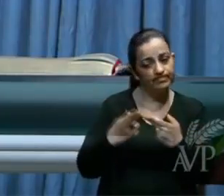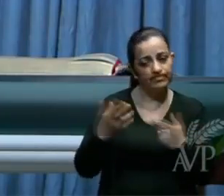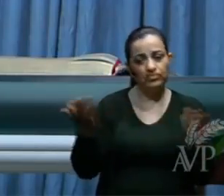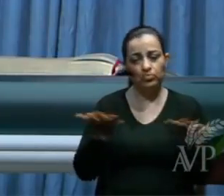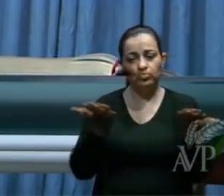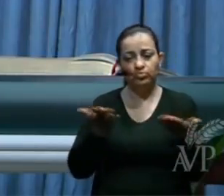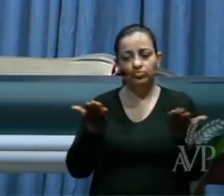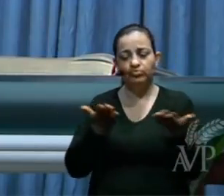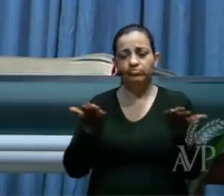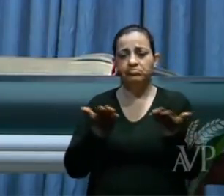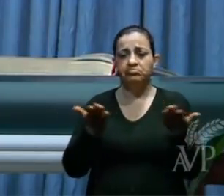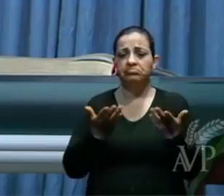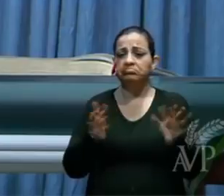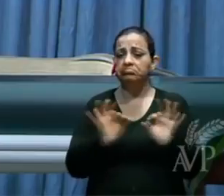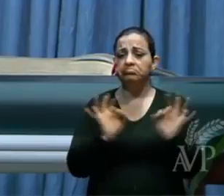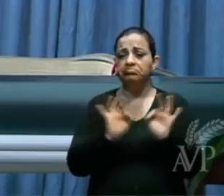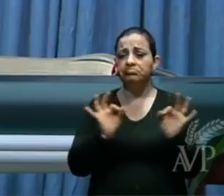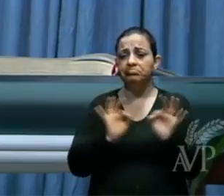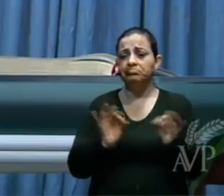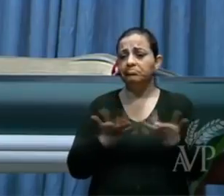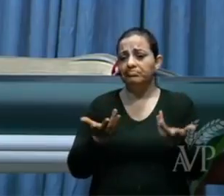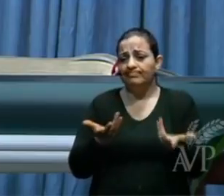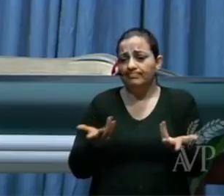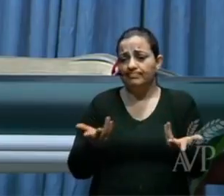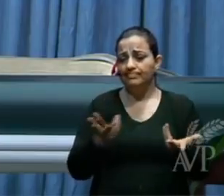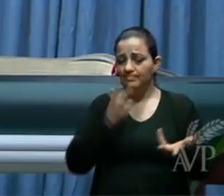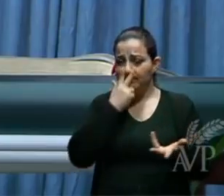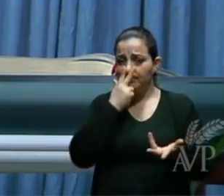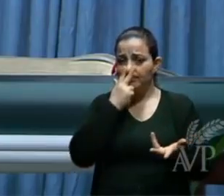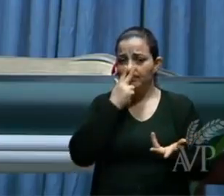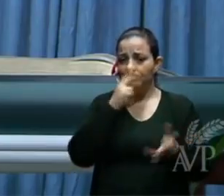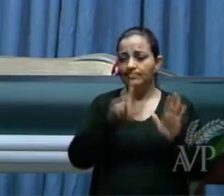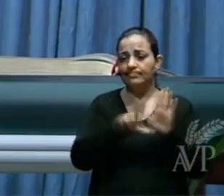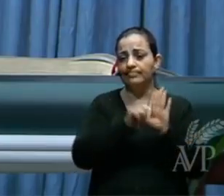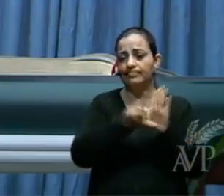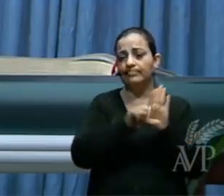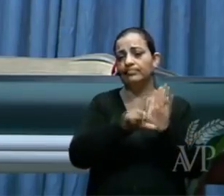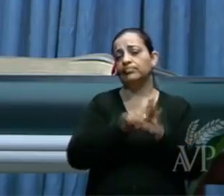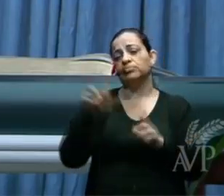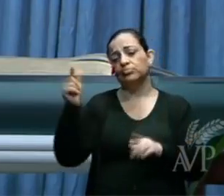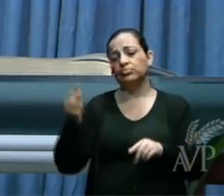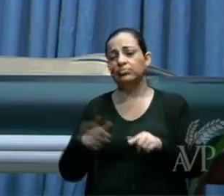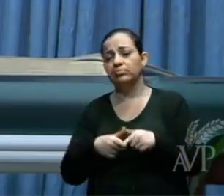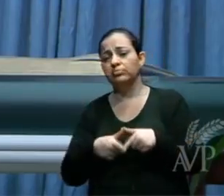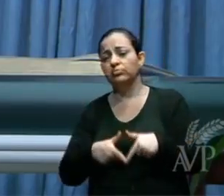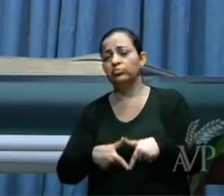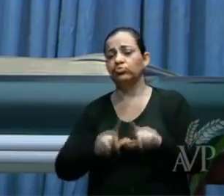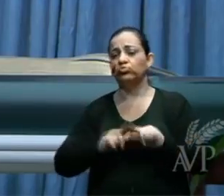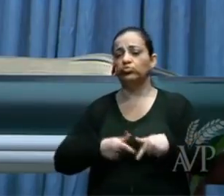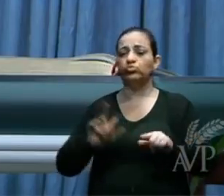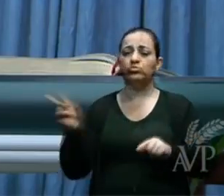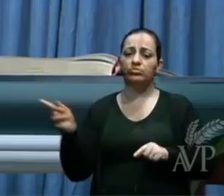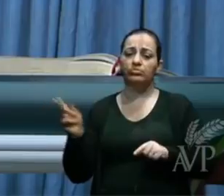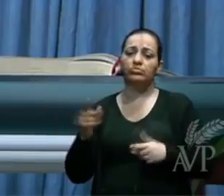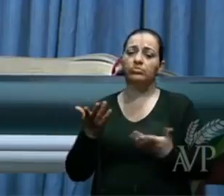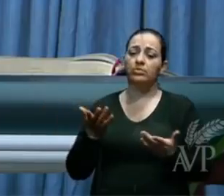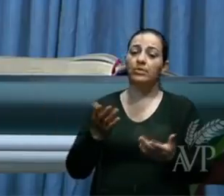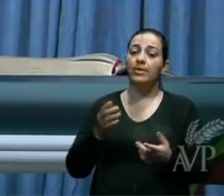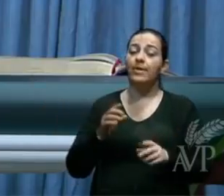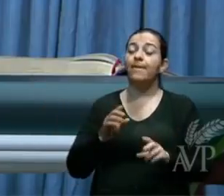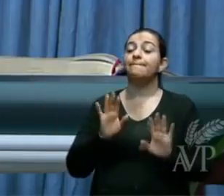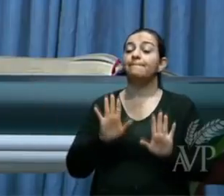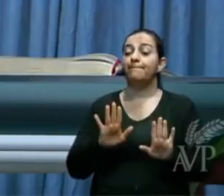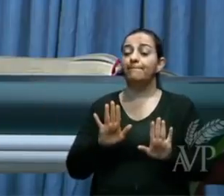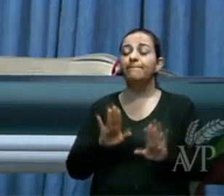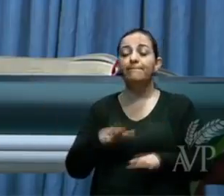um apêndice da lei dos judeus mas paulo